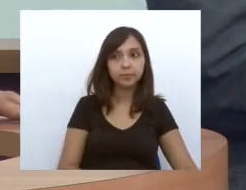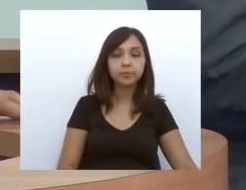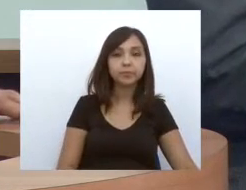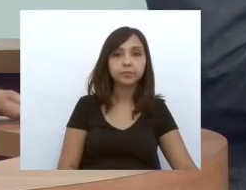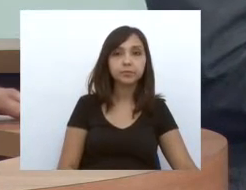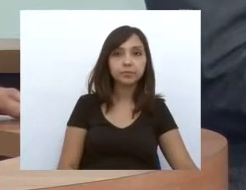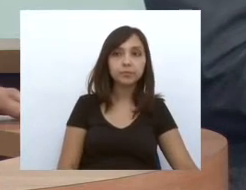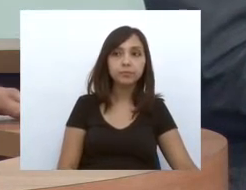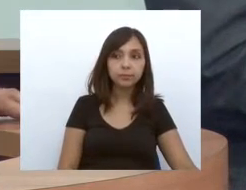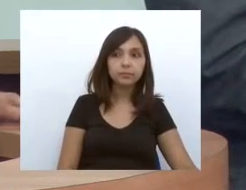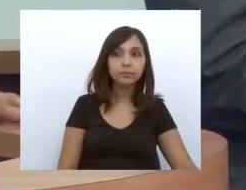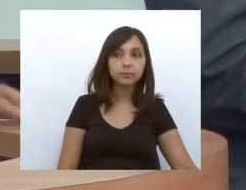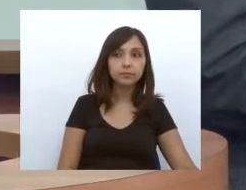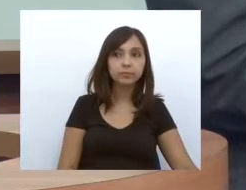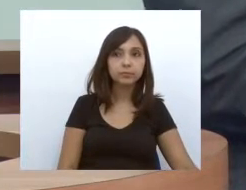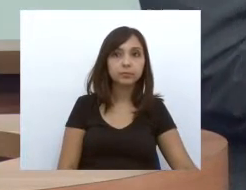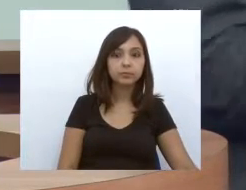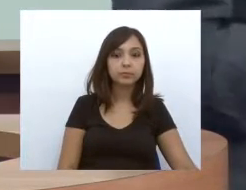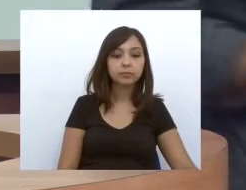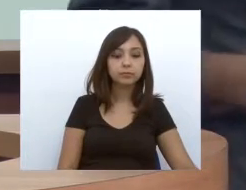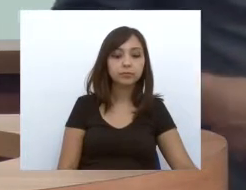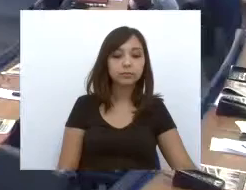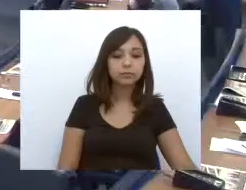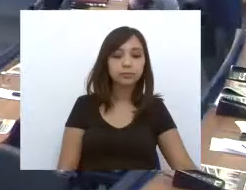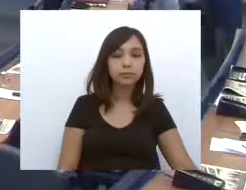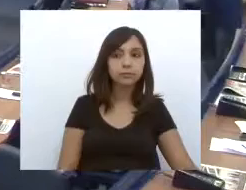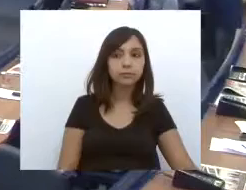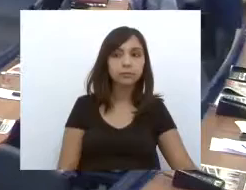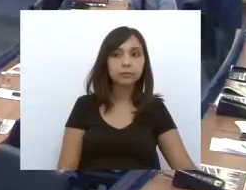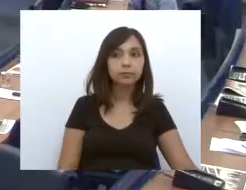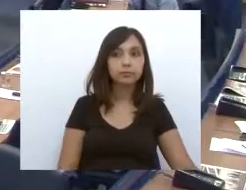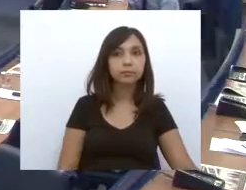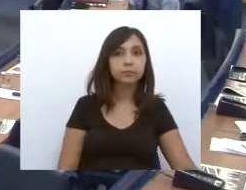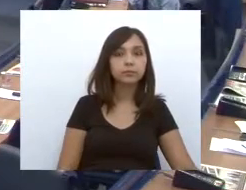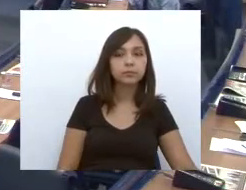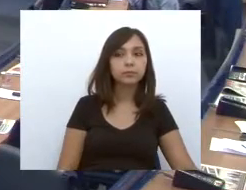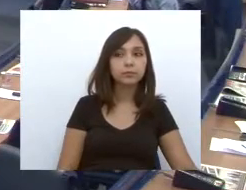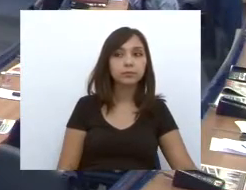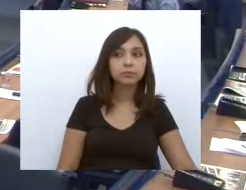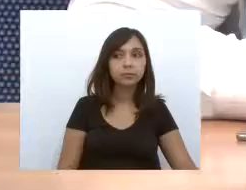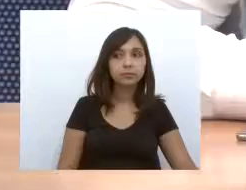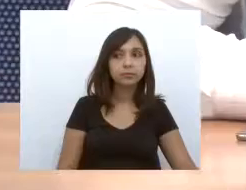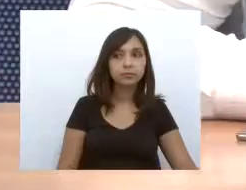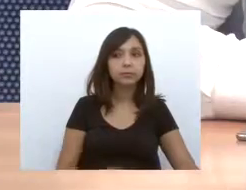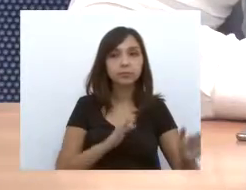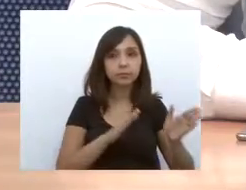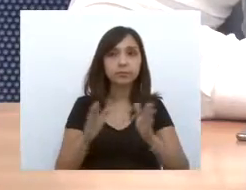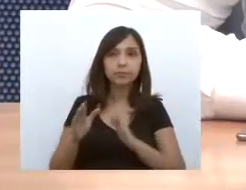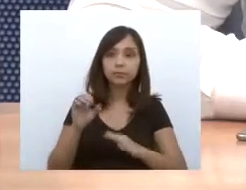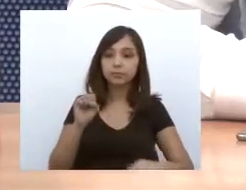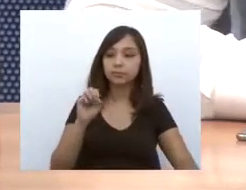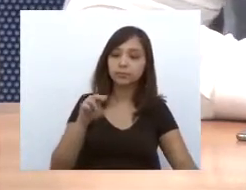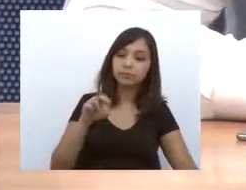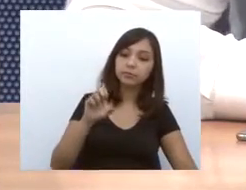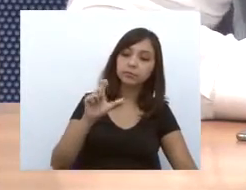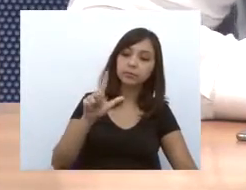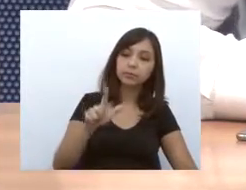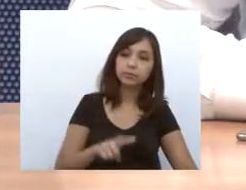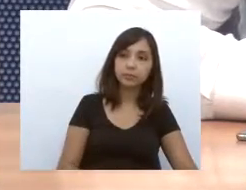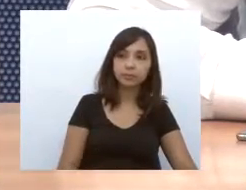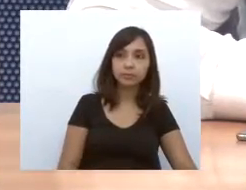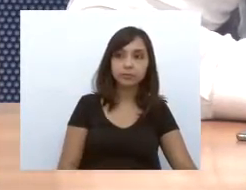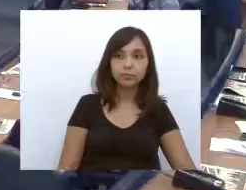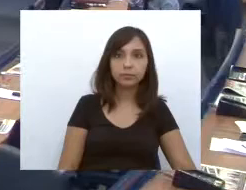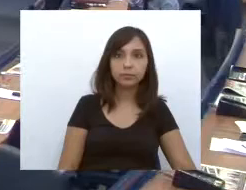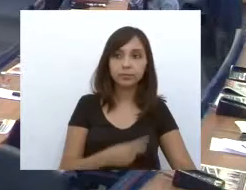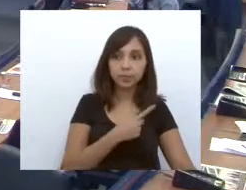Só isso. Obrigado. Olá. Questão de ordem, presidente. Questão de ordem, vereador Samuel Vasconcelos. Senhor